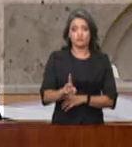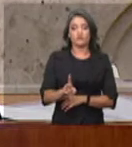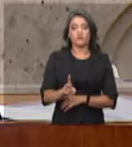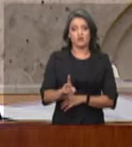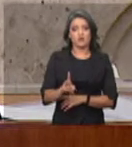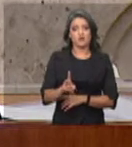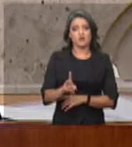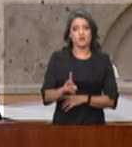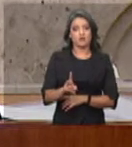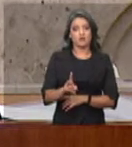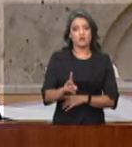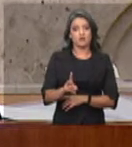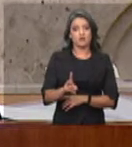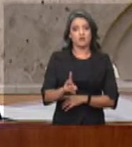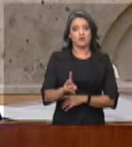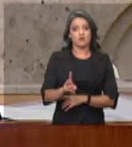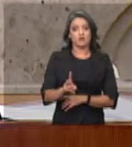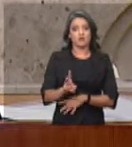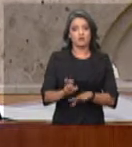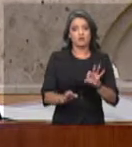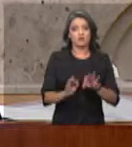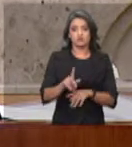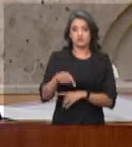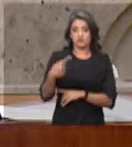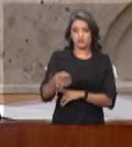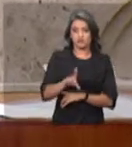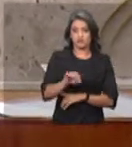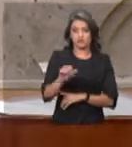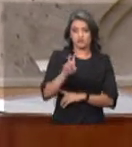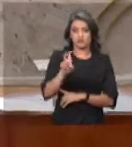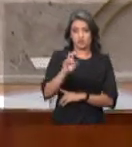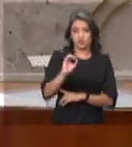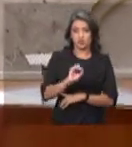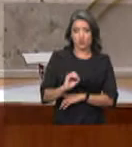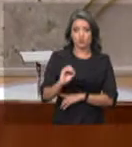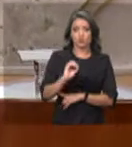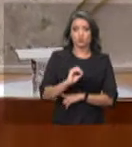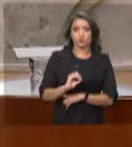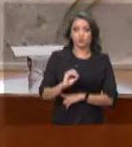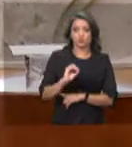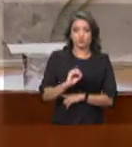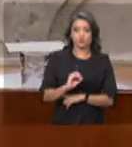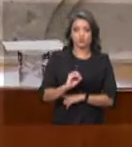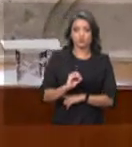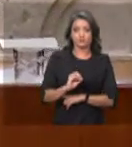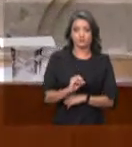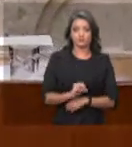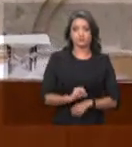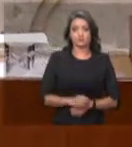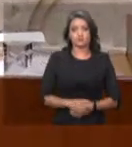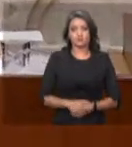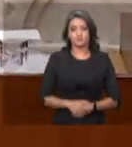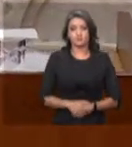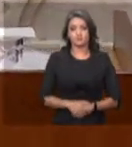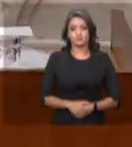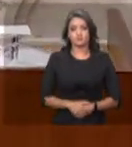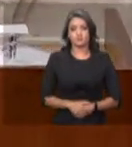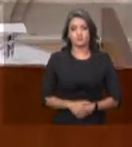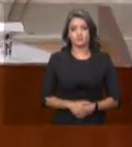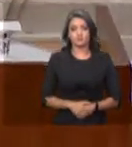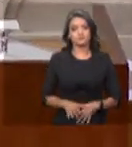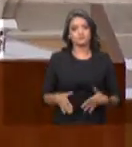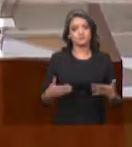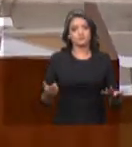na próxima sessão ordinária do dia 5 de Outubro vou então declarar aqui